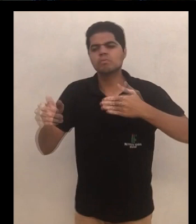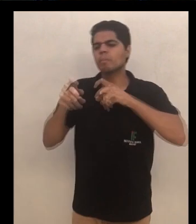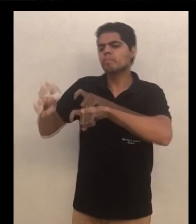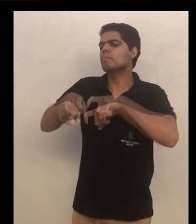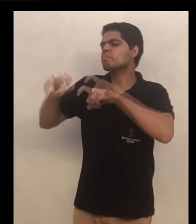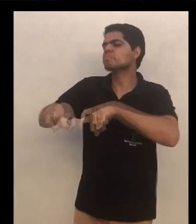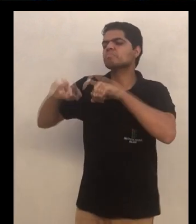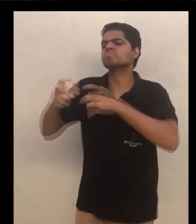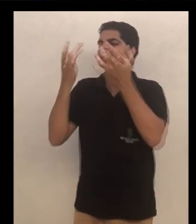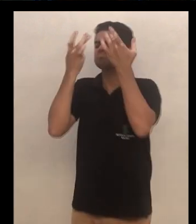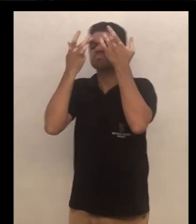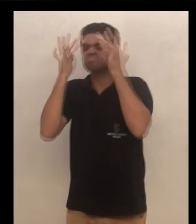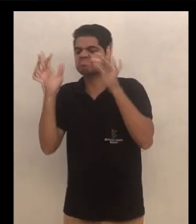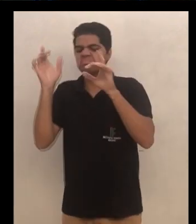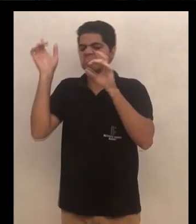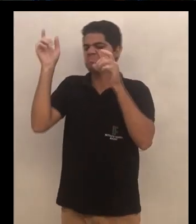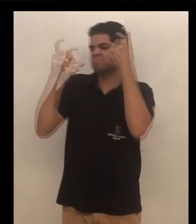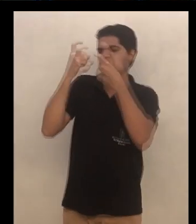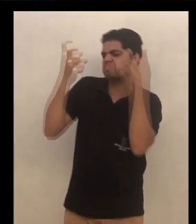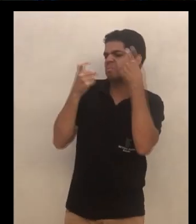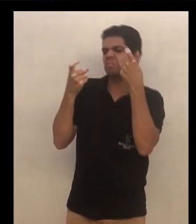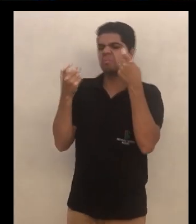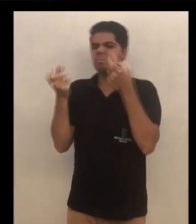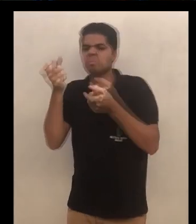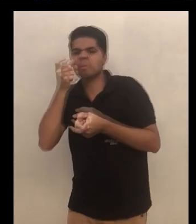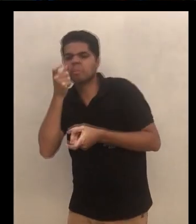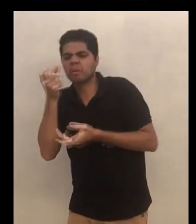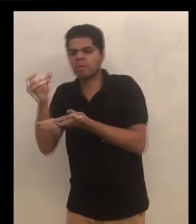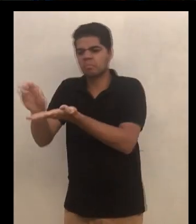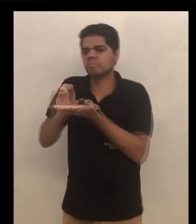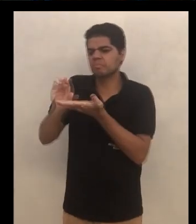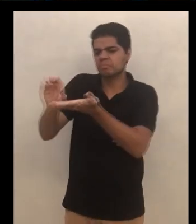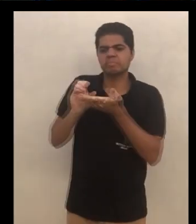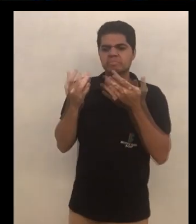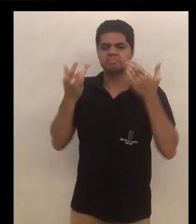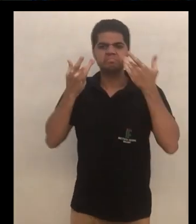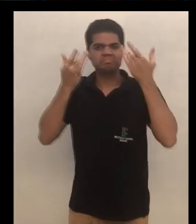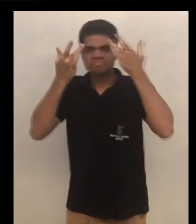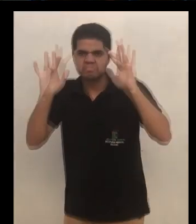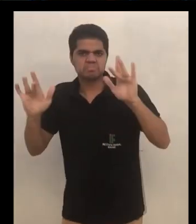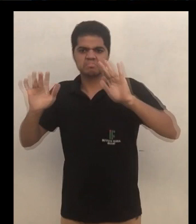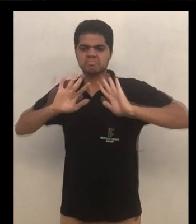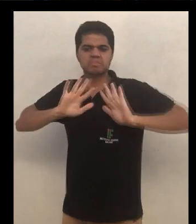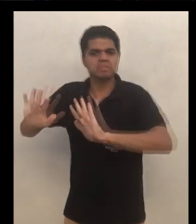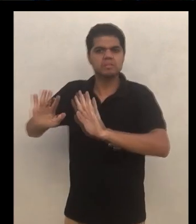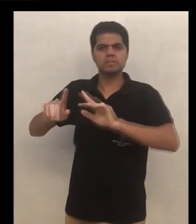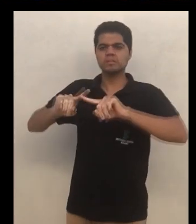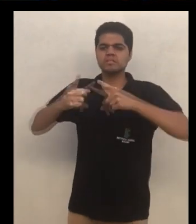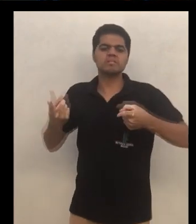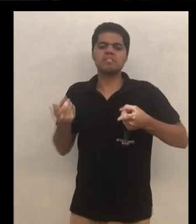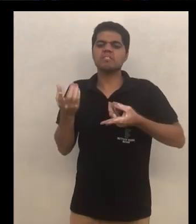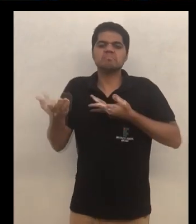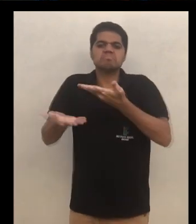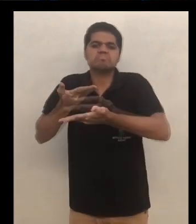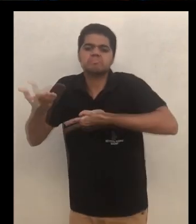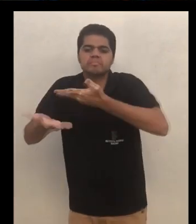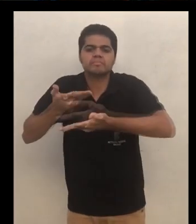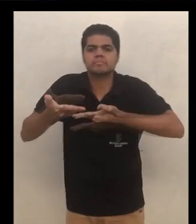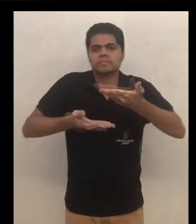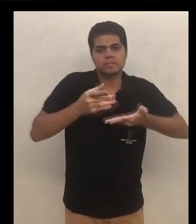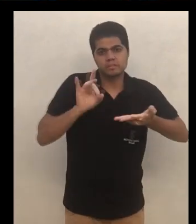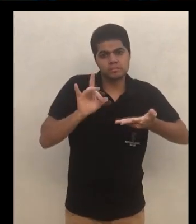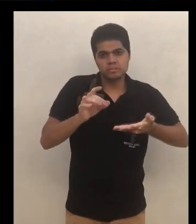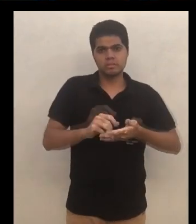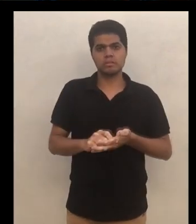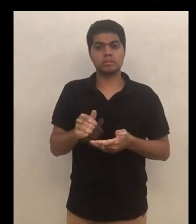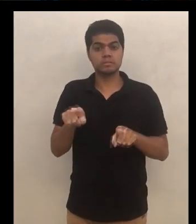não preocupava com nada, nem com ganhar dinheiro, com nada disso, simplesmente criar por criar. Era uma atividade mais feminina,